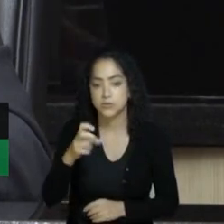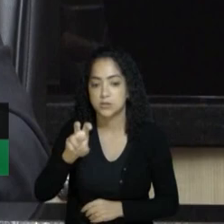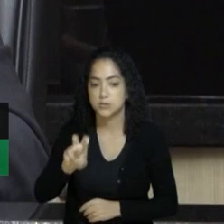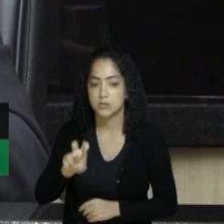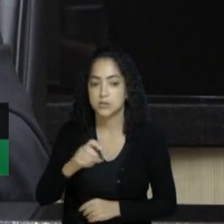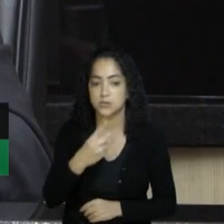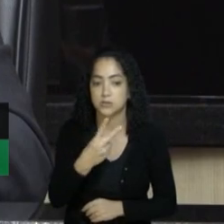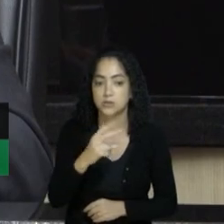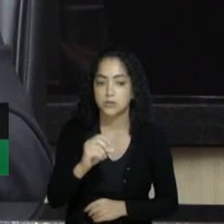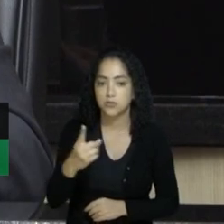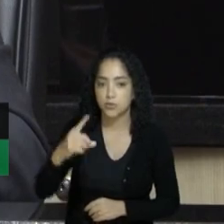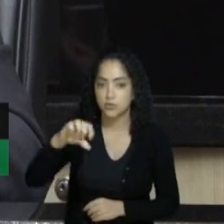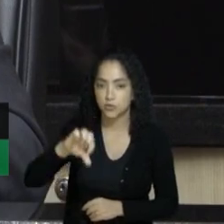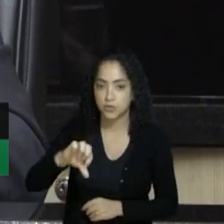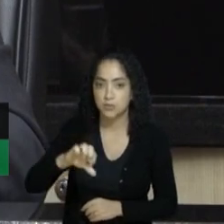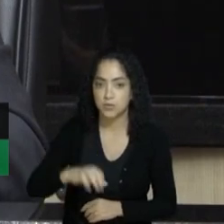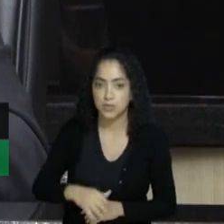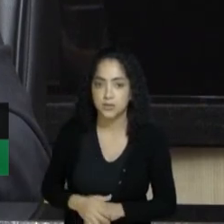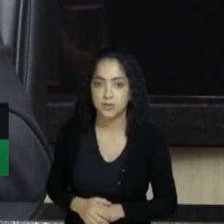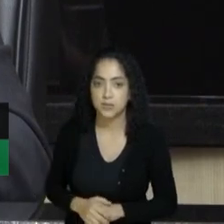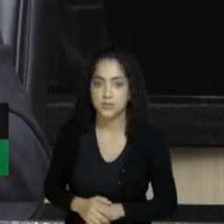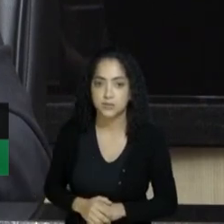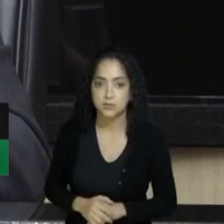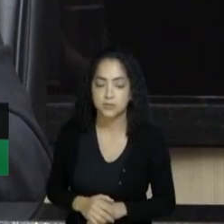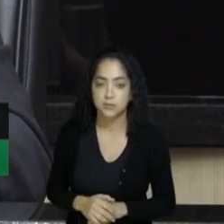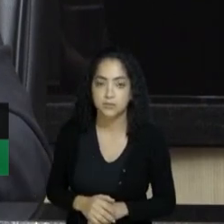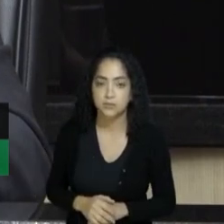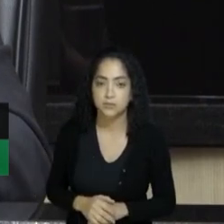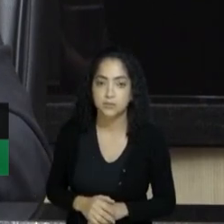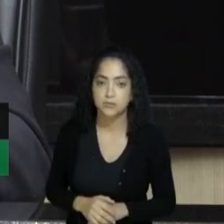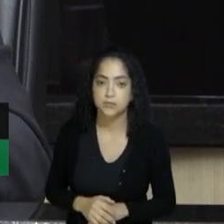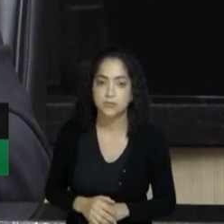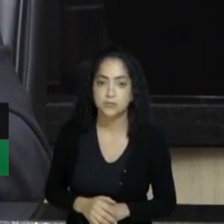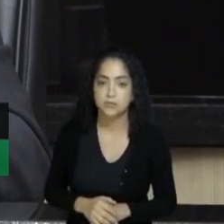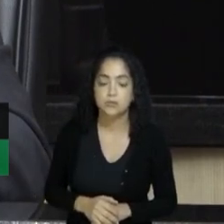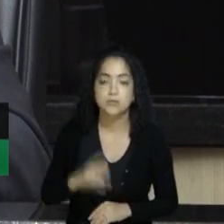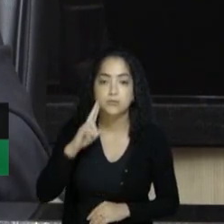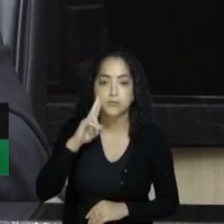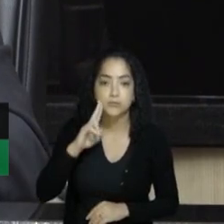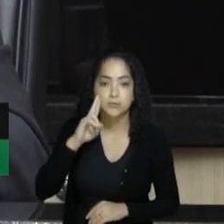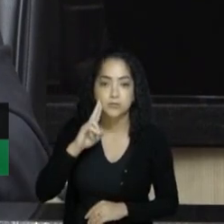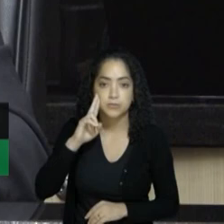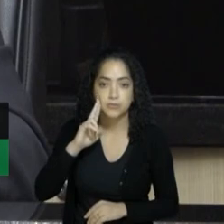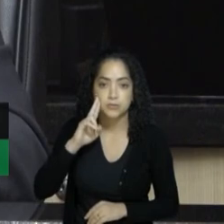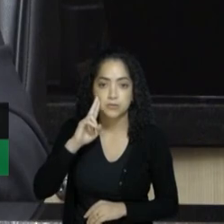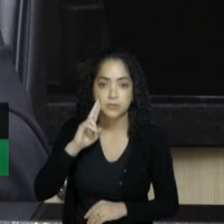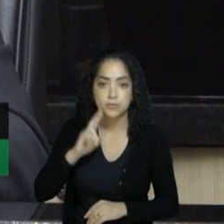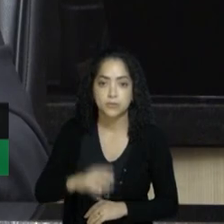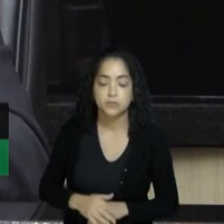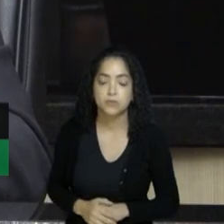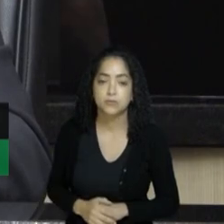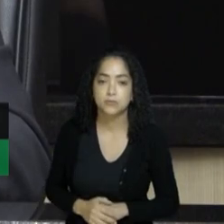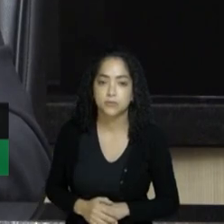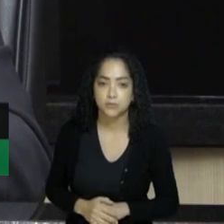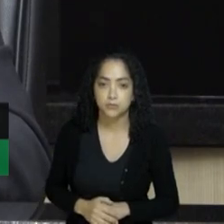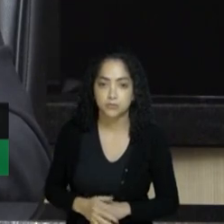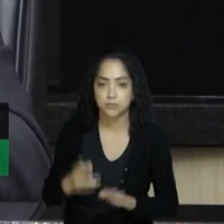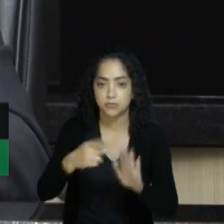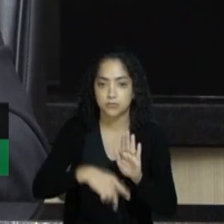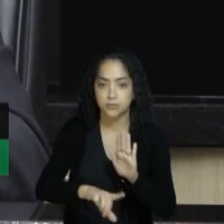465/2019. Após ter discutido pelo senhor deputado Ivan Nats, foi aprovado em turno único o projeto de